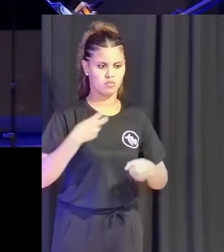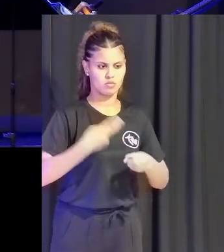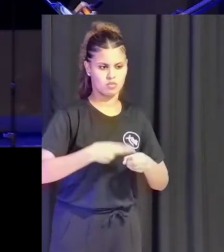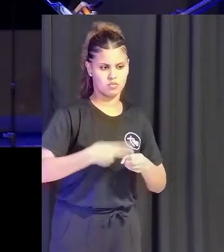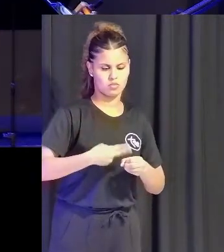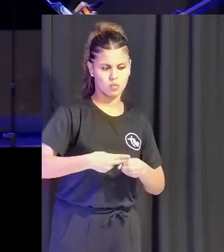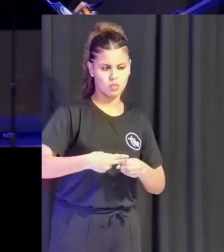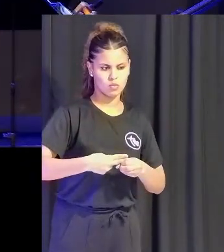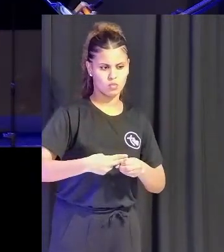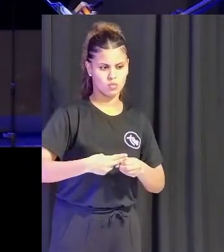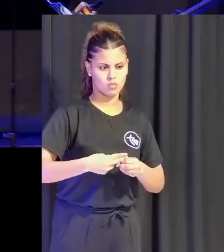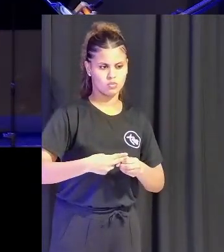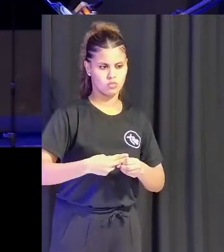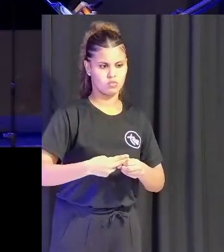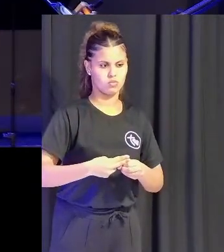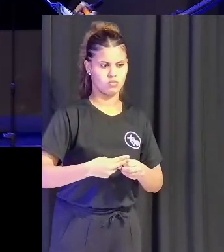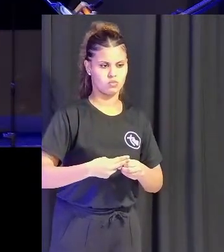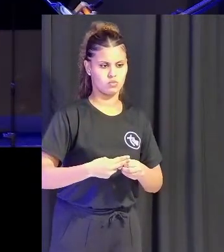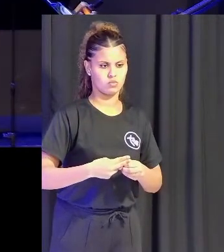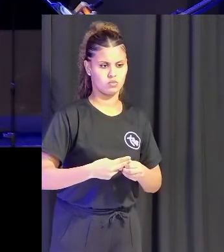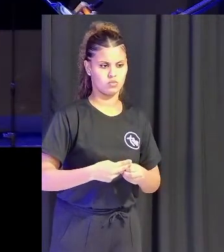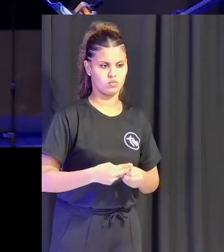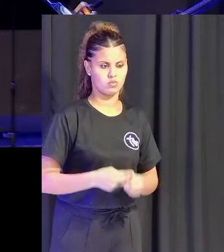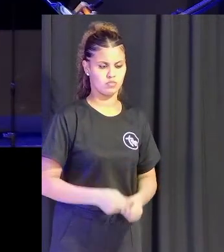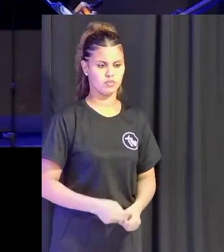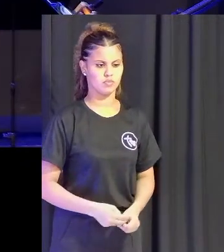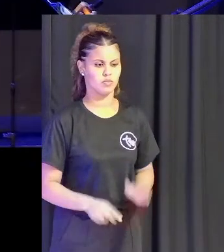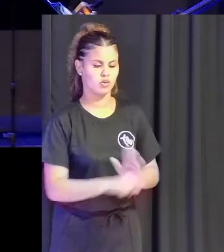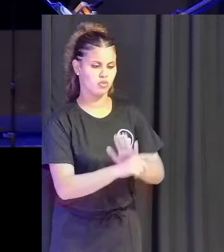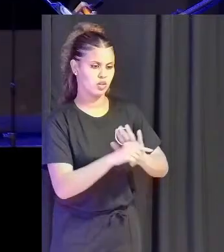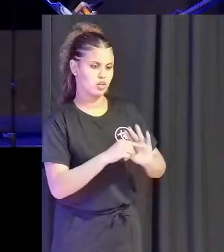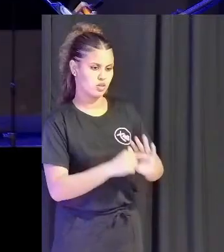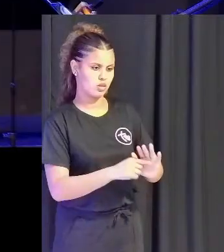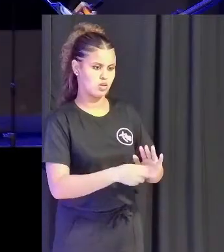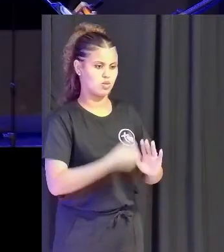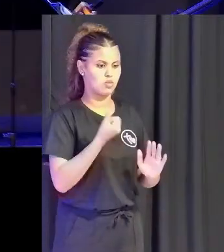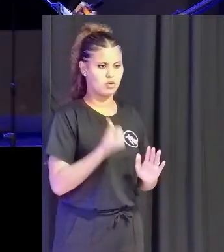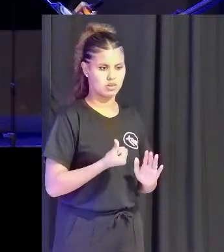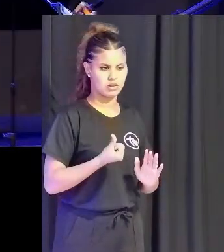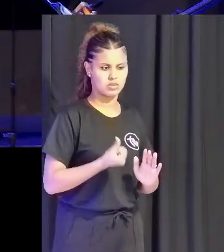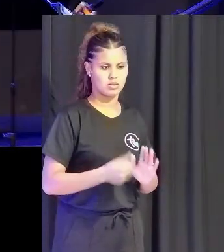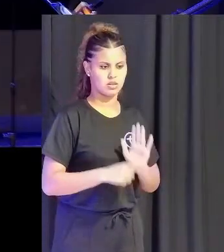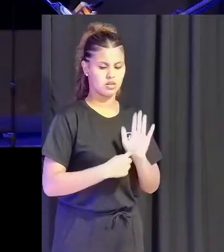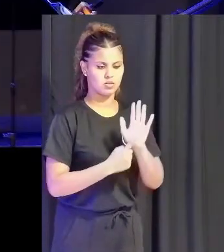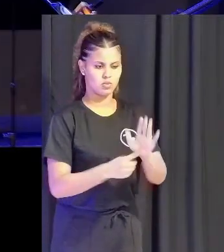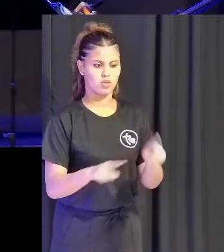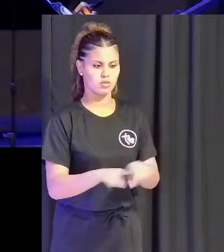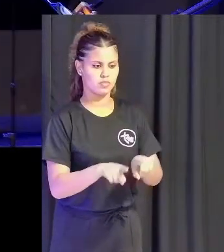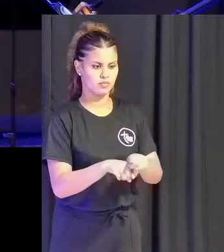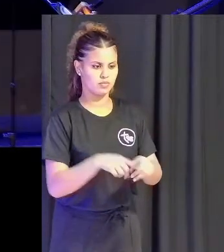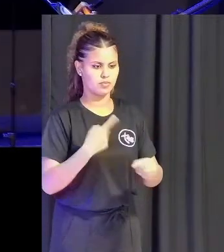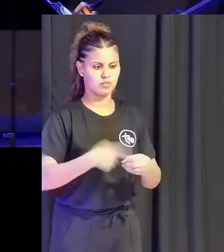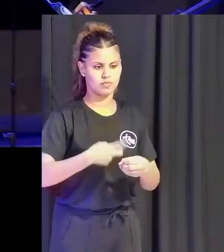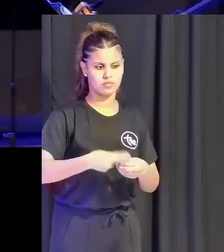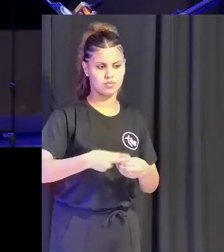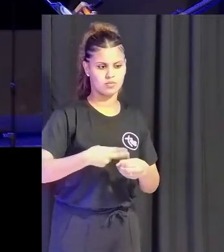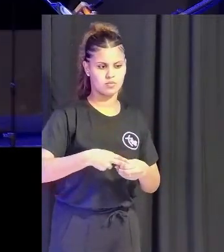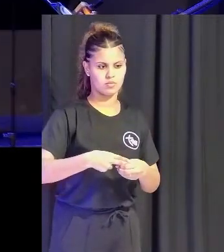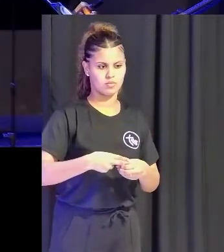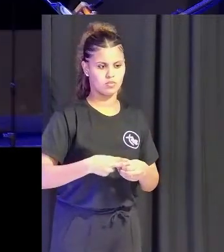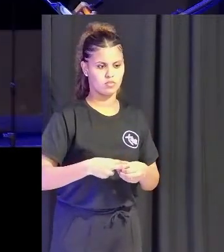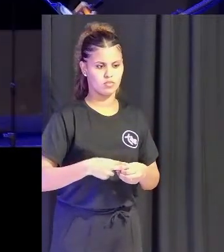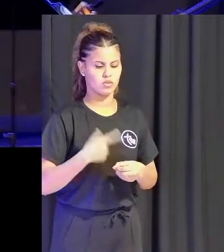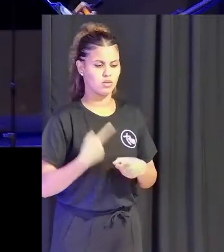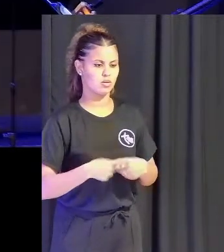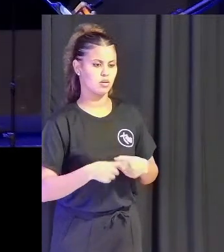crer. No versículo 6 faz uma referência a Números 11, 4, que eles queriam comer carne, não